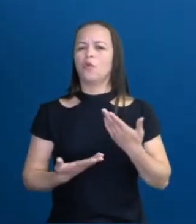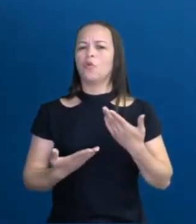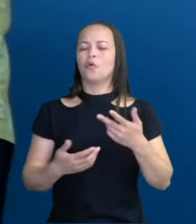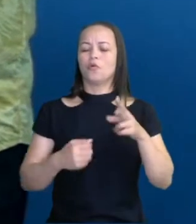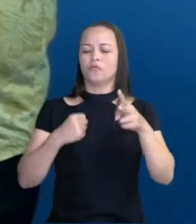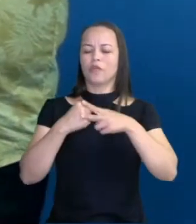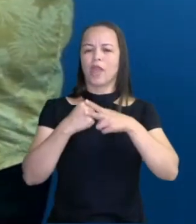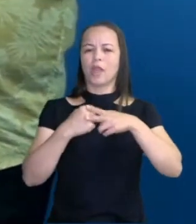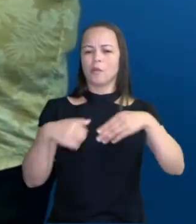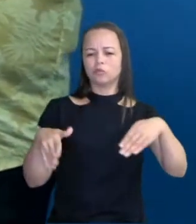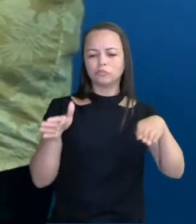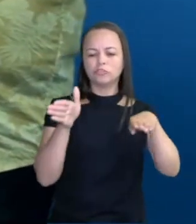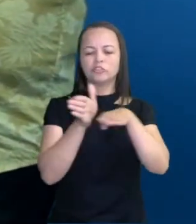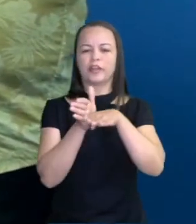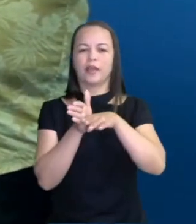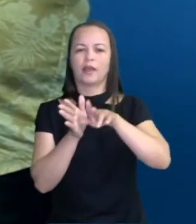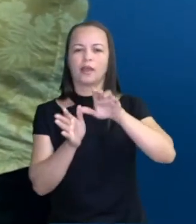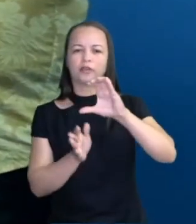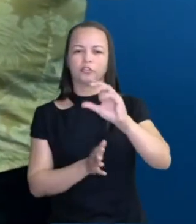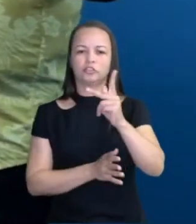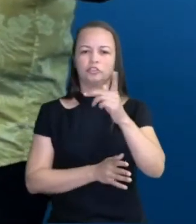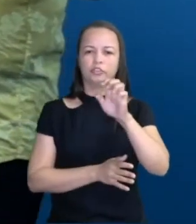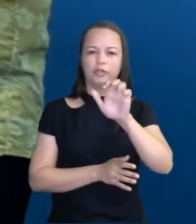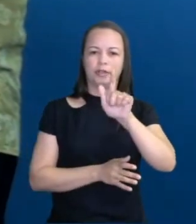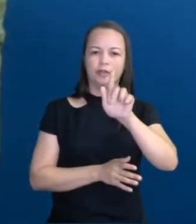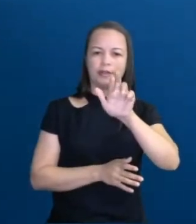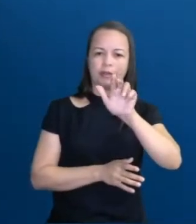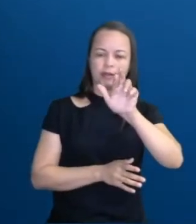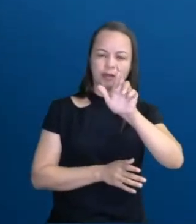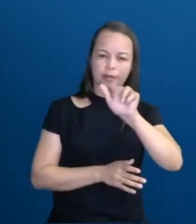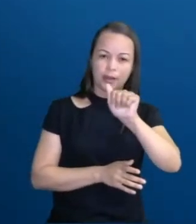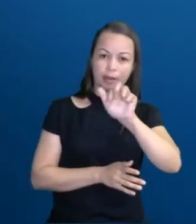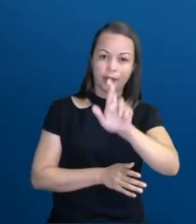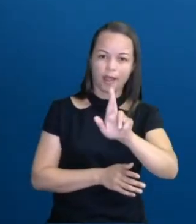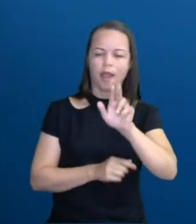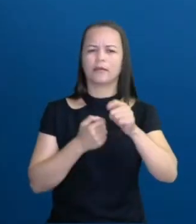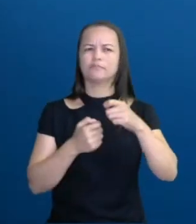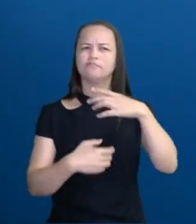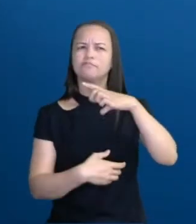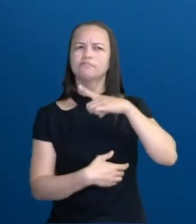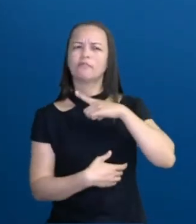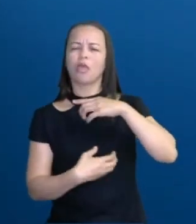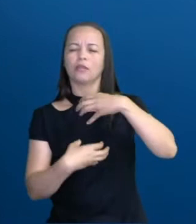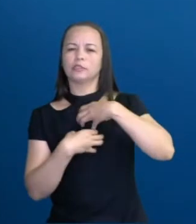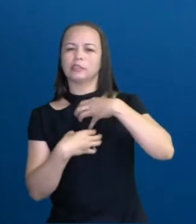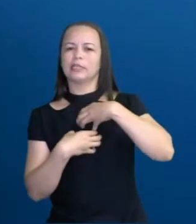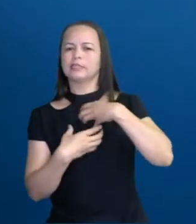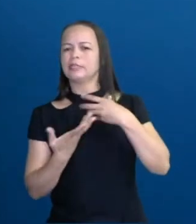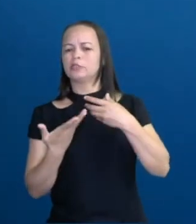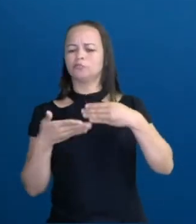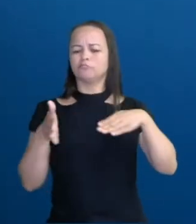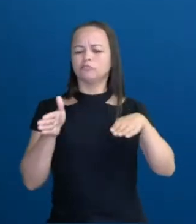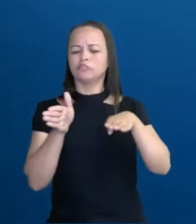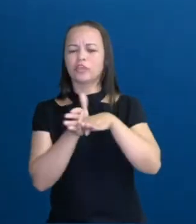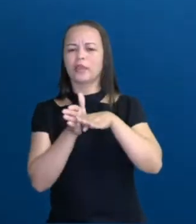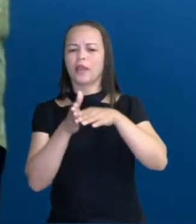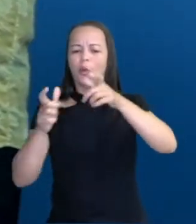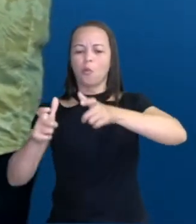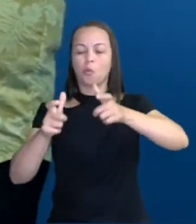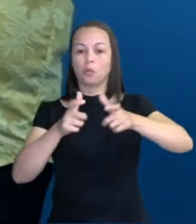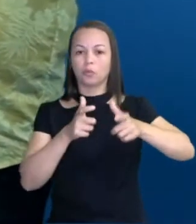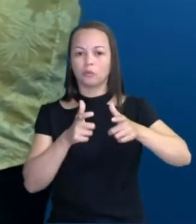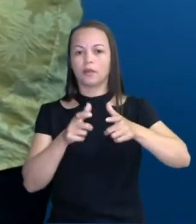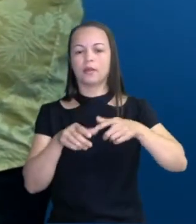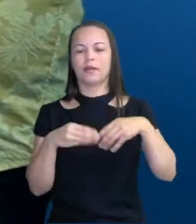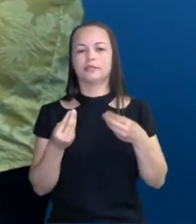verbo chegar o verbo chegar quando ele tem um sentido tá de você chegar em algum lugar